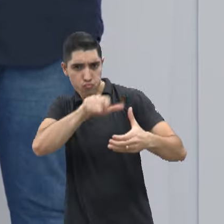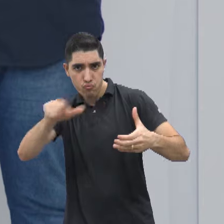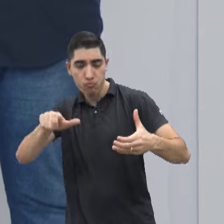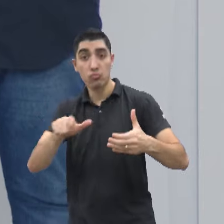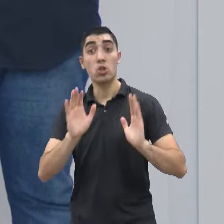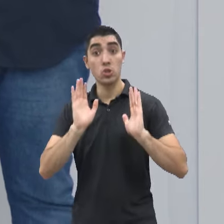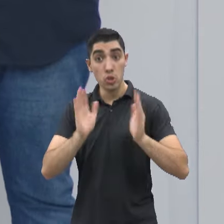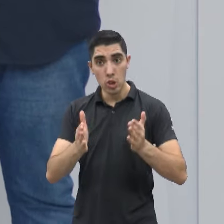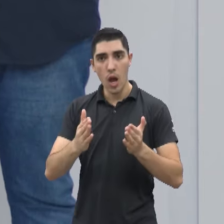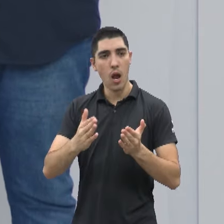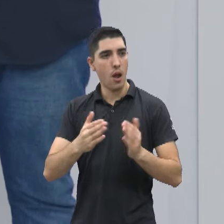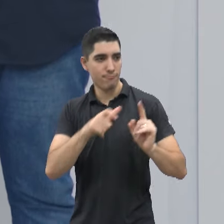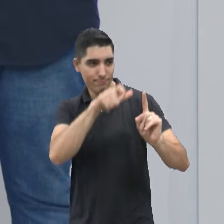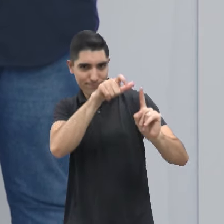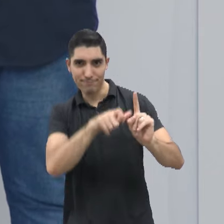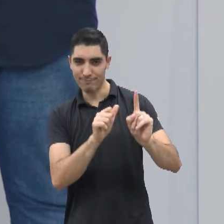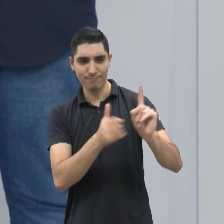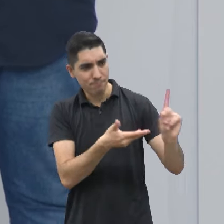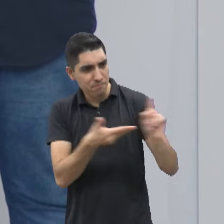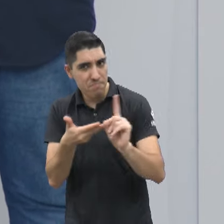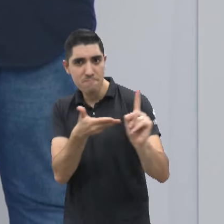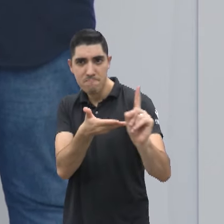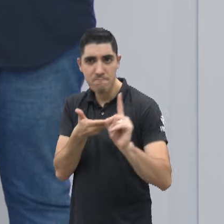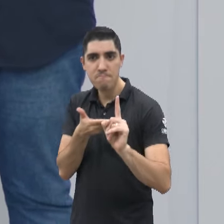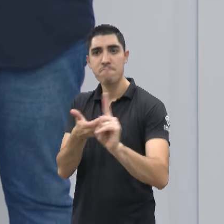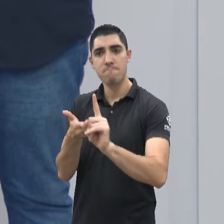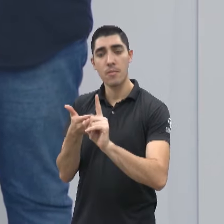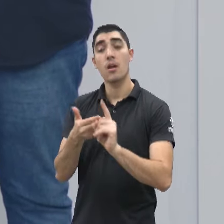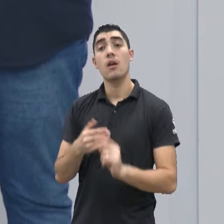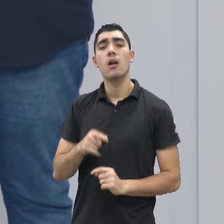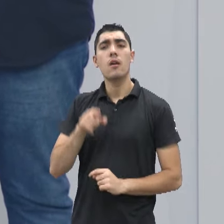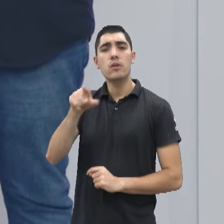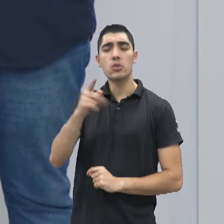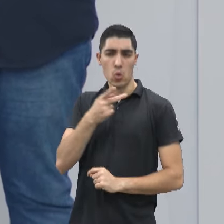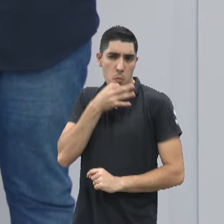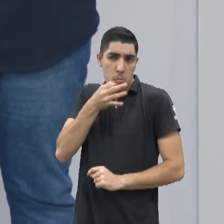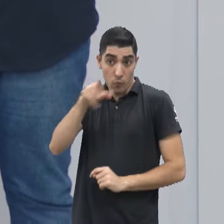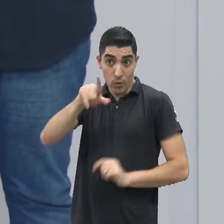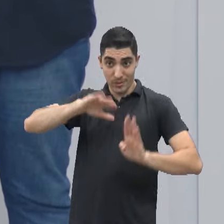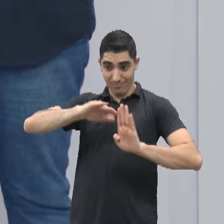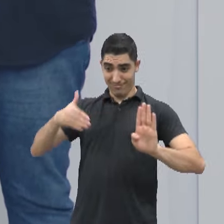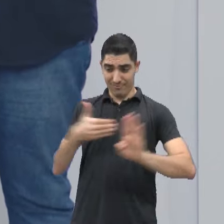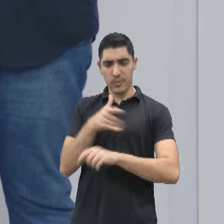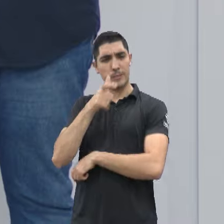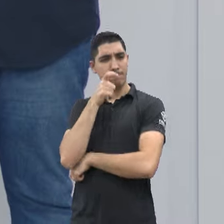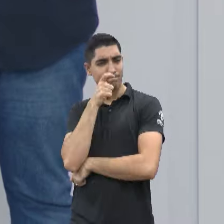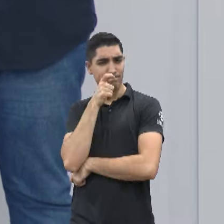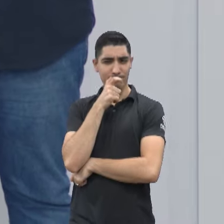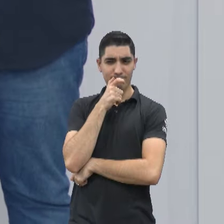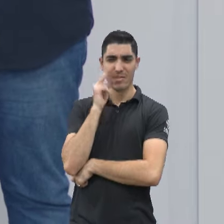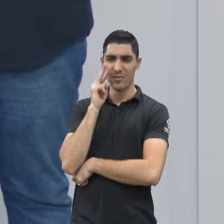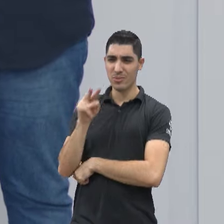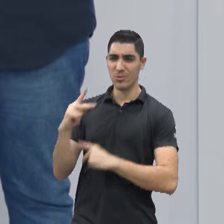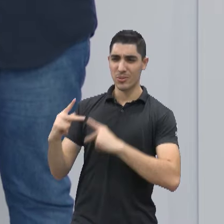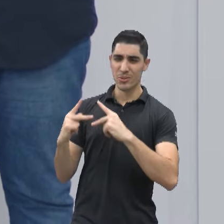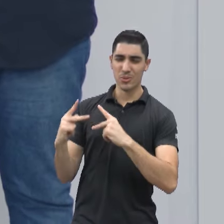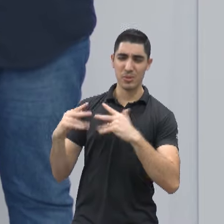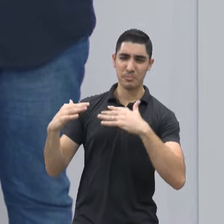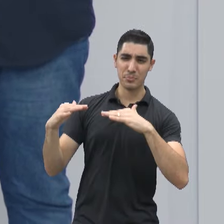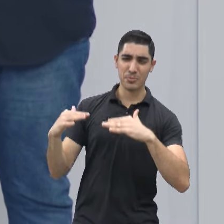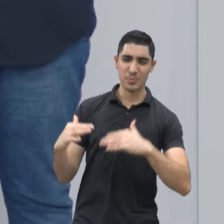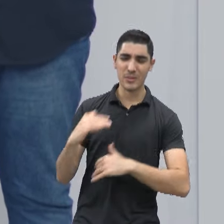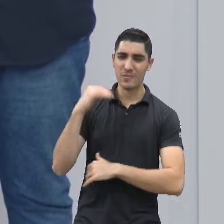hoje estão aqui. Você do lado de fora da quadra, você vê o time não rendendo aquilo que espera, bem abaixo daquilo que vocês podem produzir. Como é que